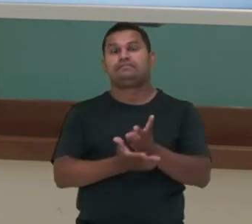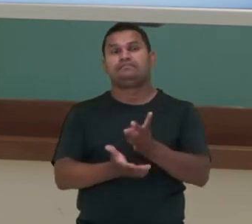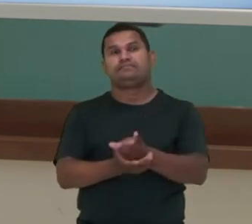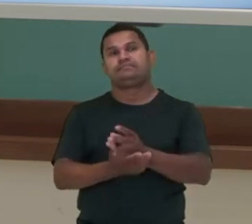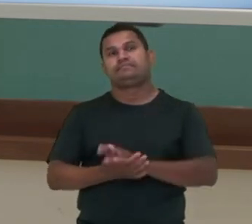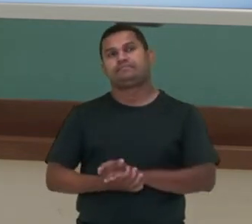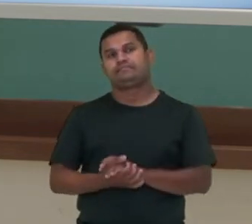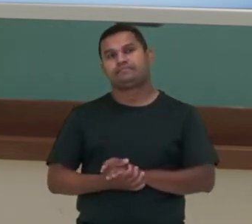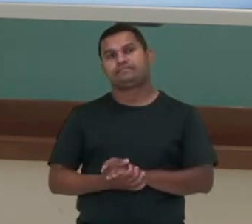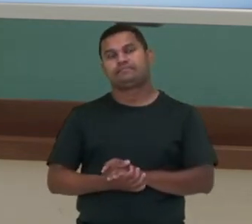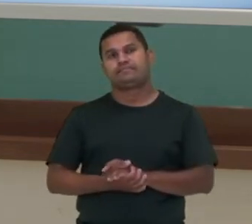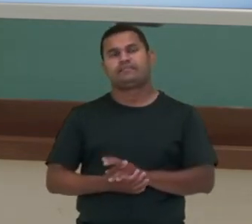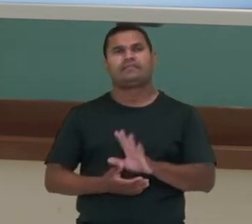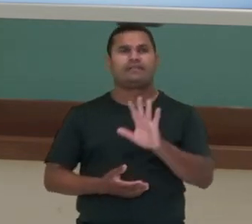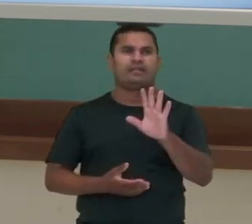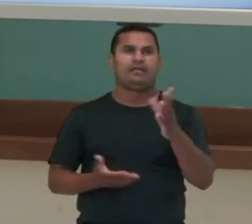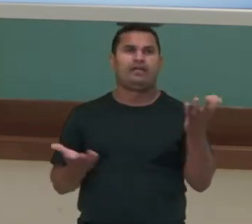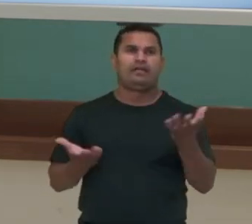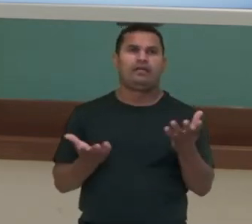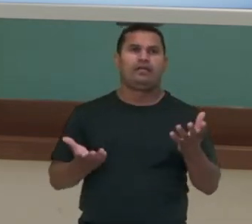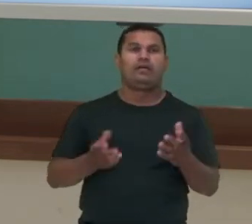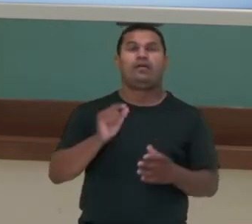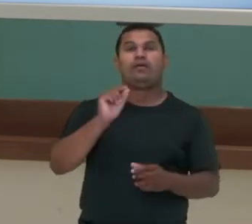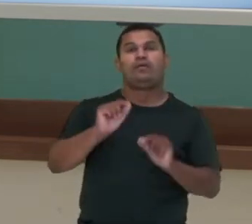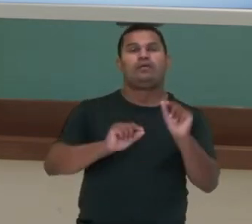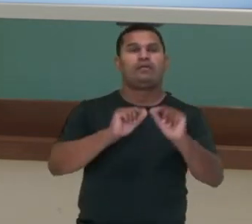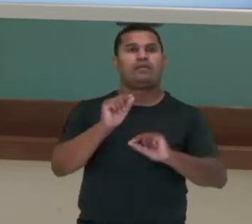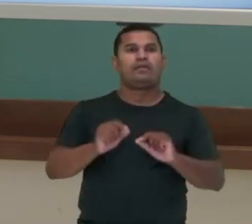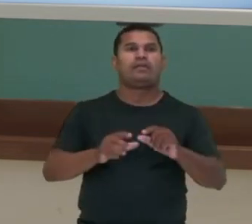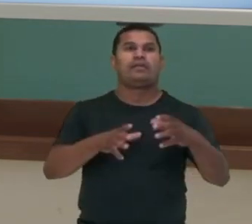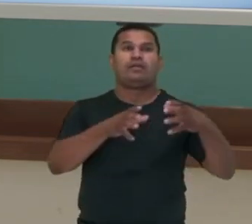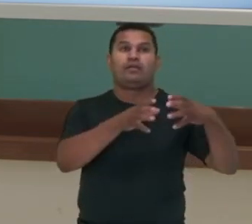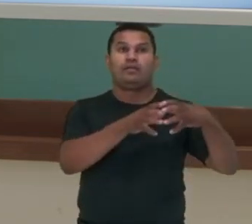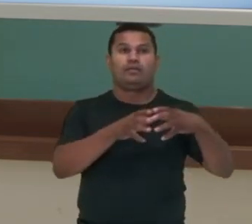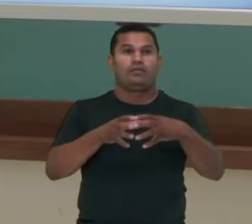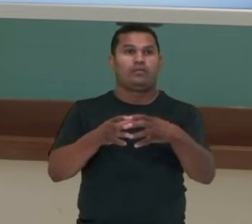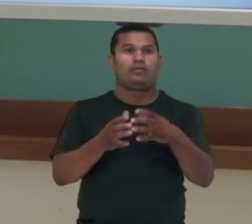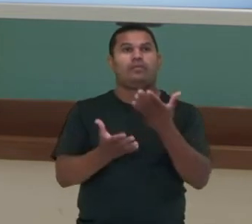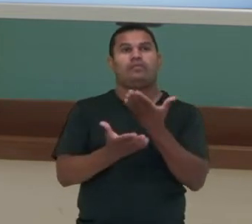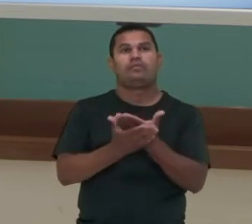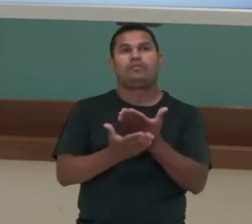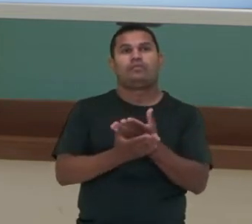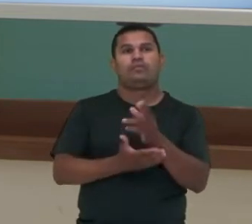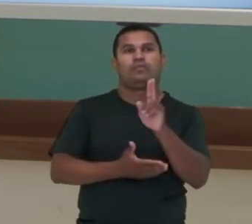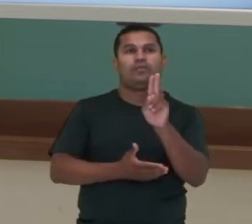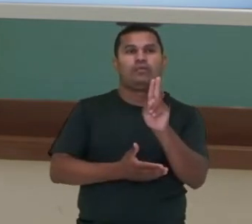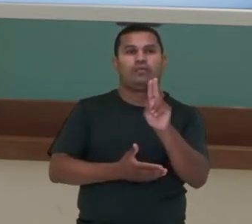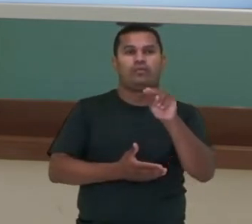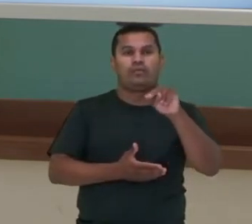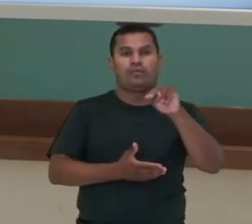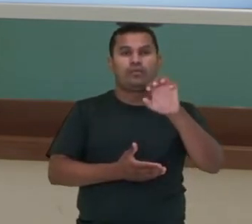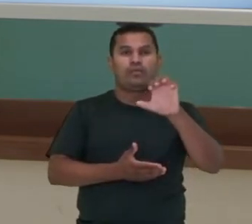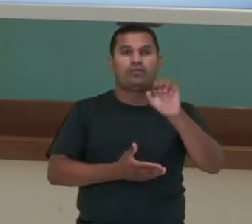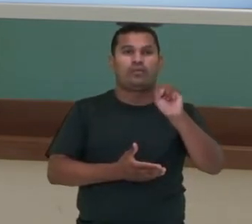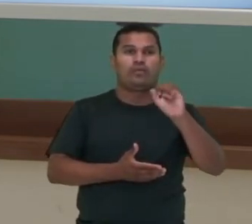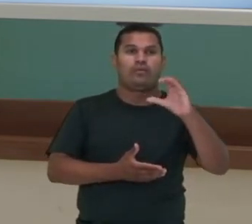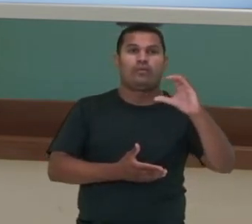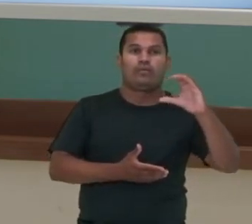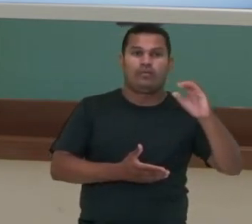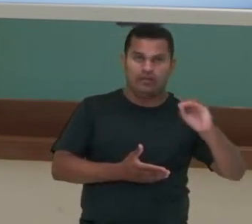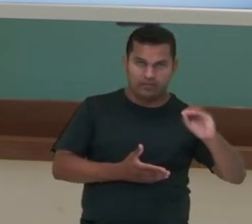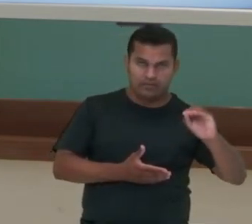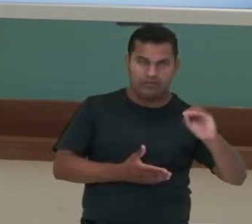da biosfera. A Organização das Nações Unidas para a Educação, Ciência e Cultura, que é chamada